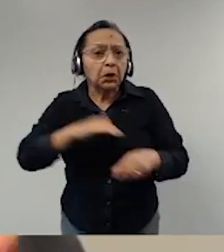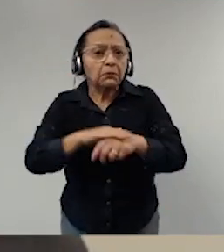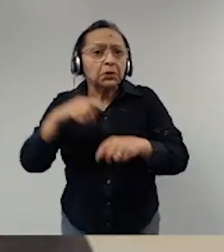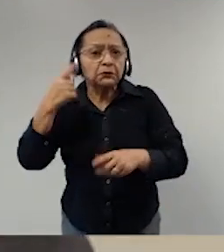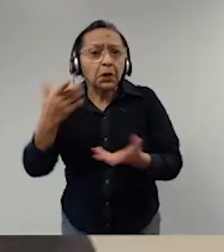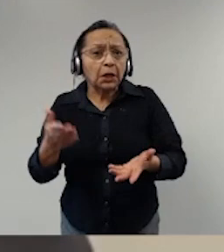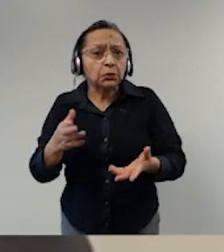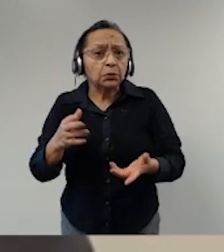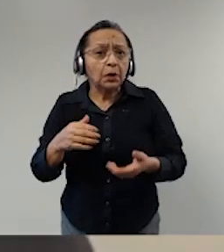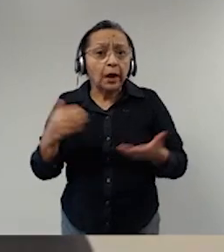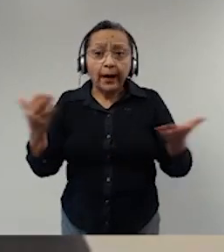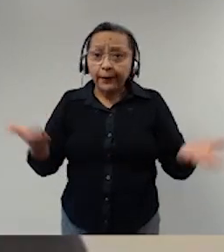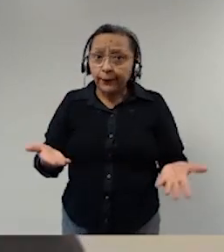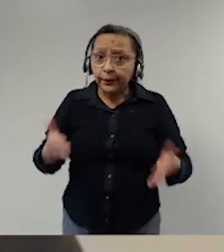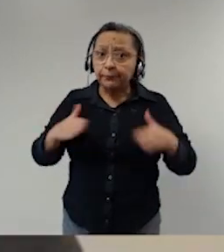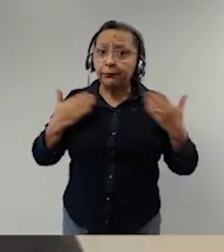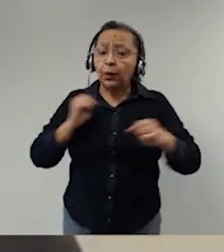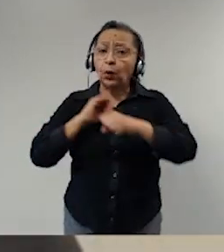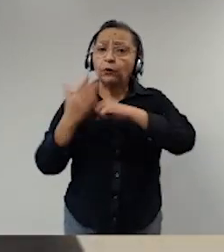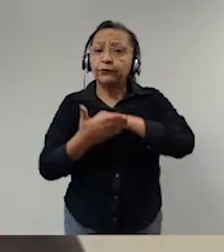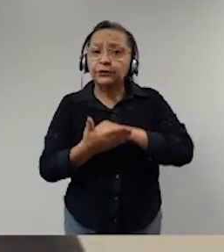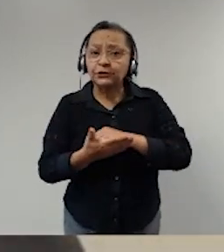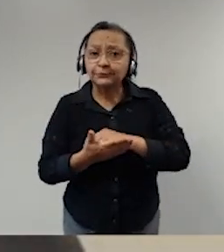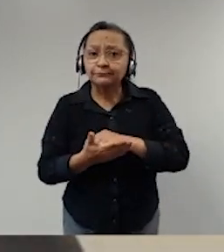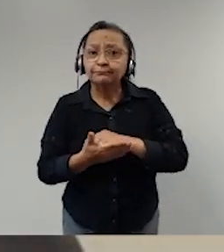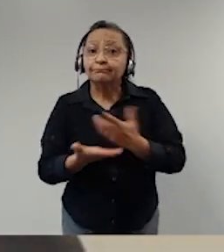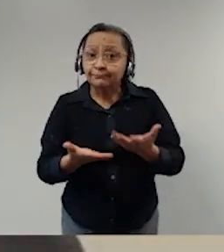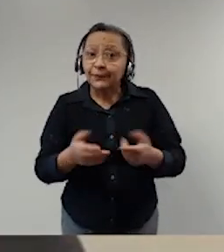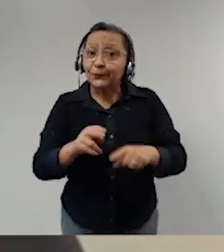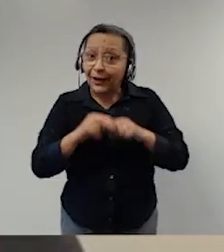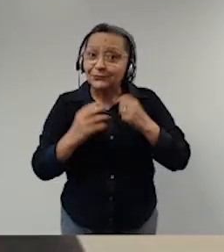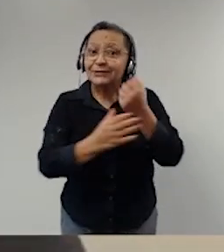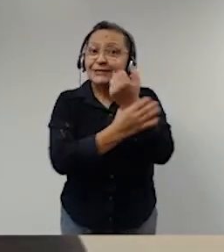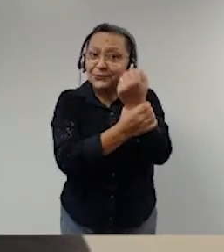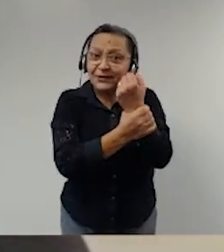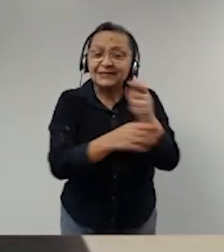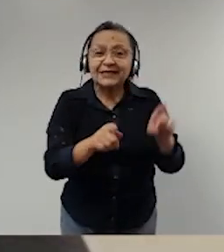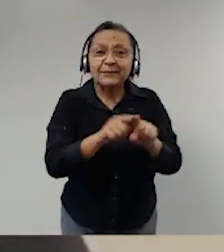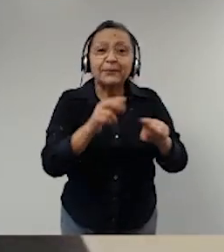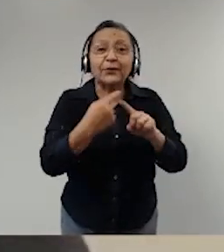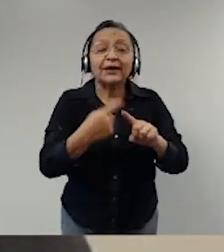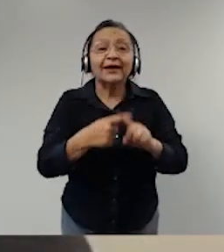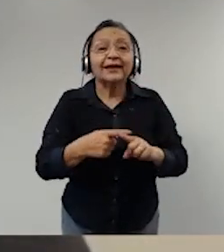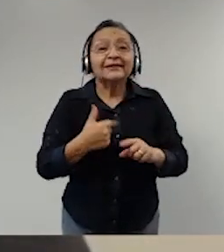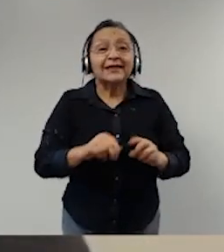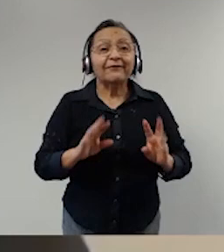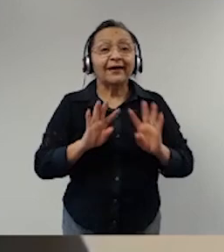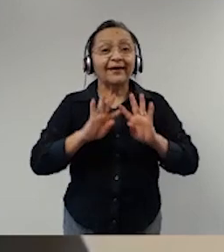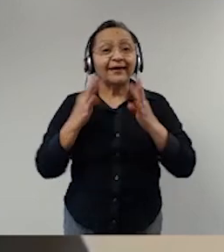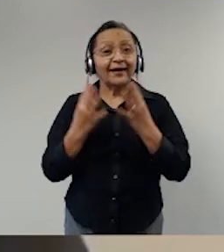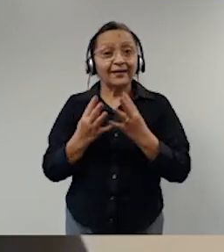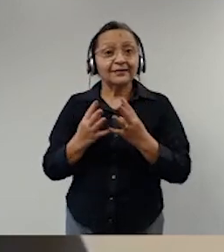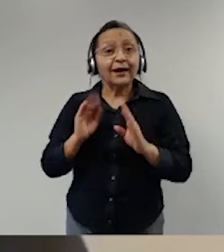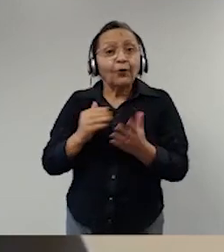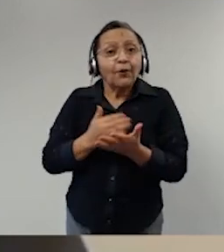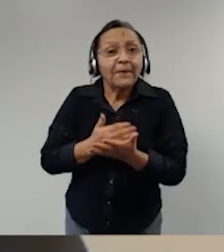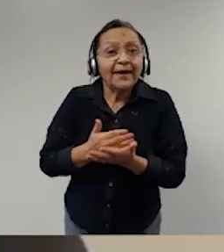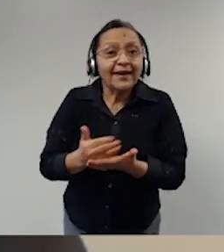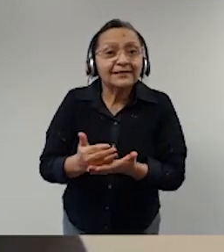E de repente, com o Covid, por motivos de segurança e por motivos de estado de emergência, passámos a